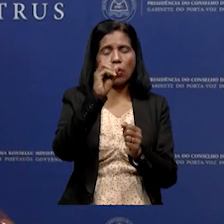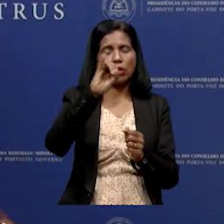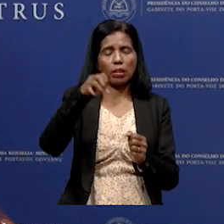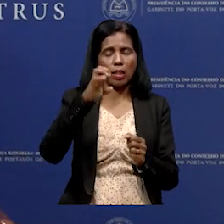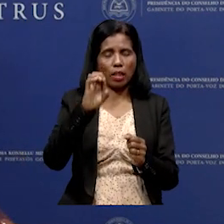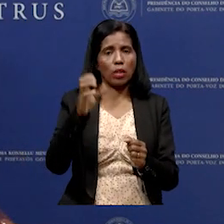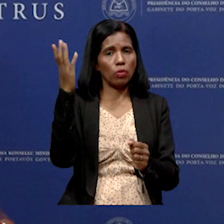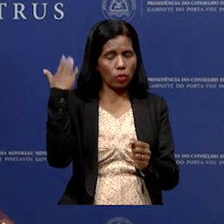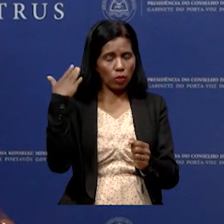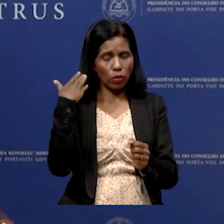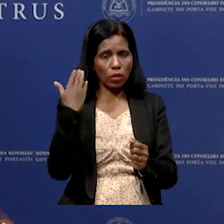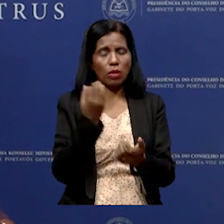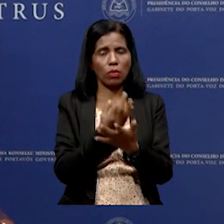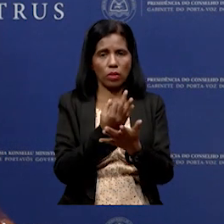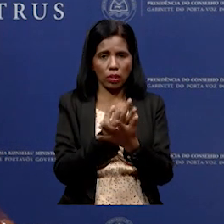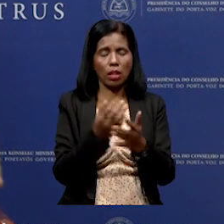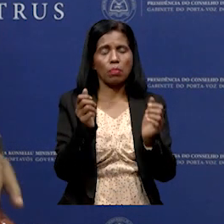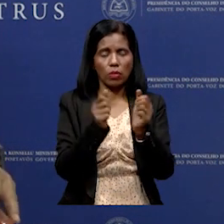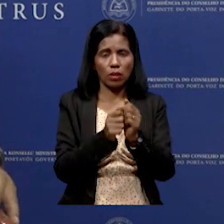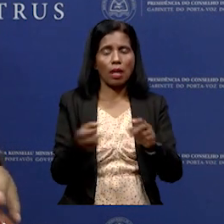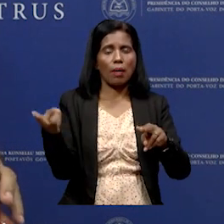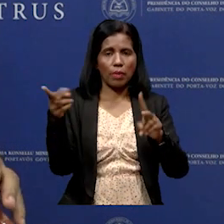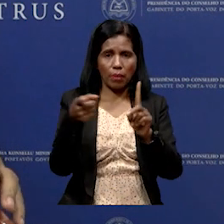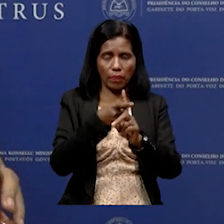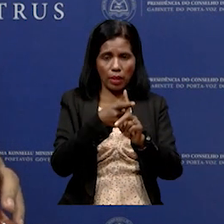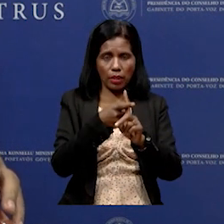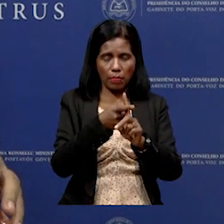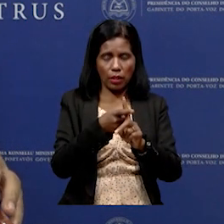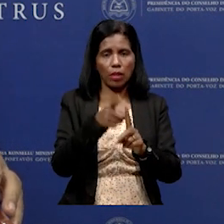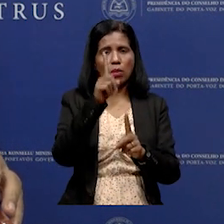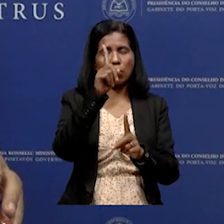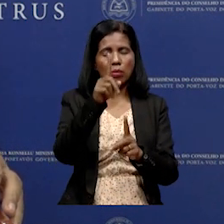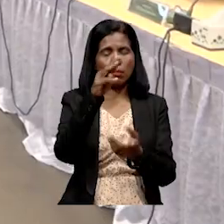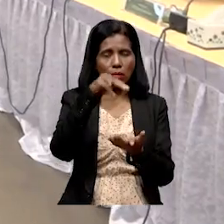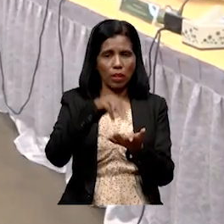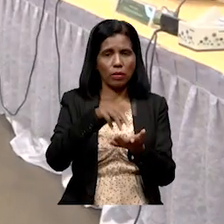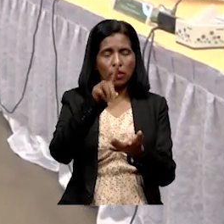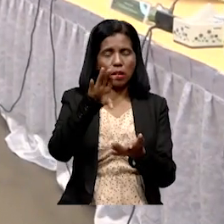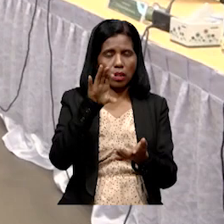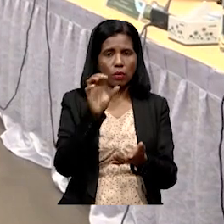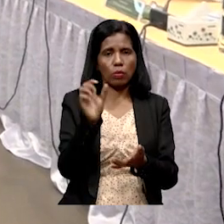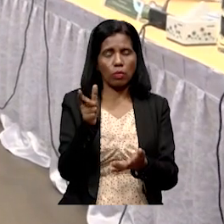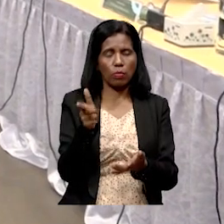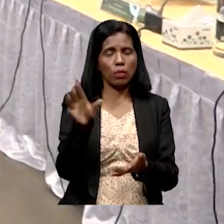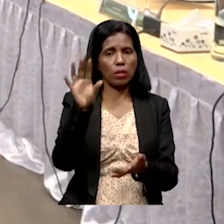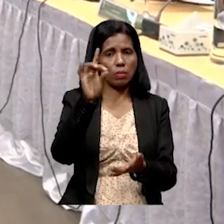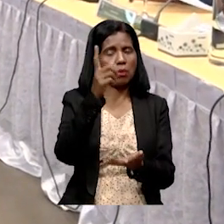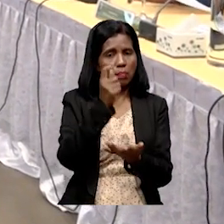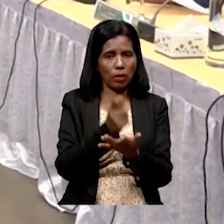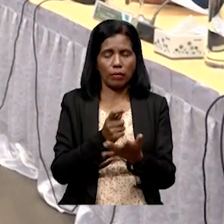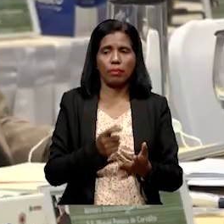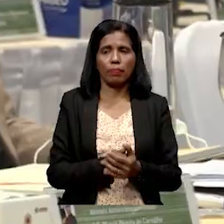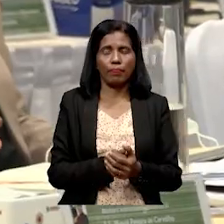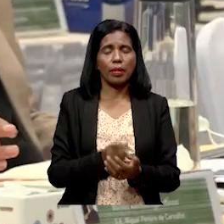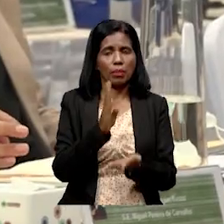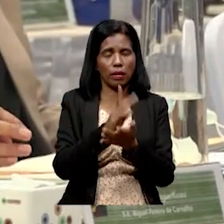montante, plus, tautan, ou 1.129.000.000. Proposta orçamento retificativo bilhão e da